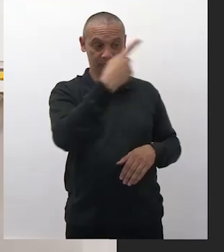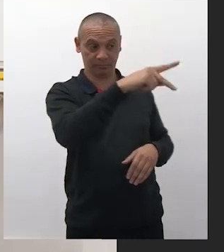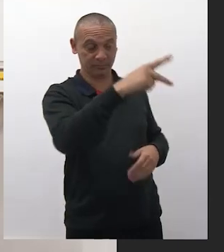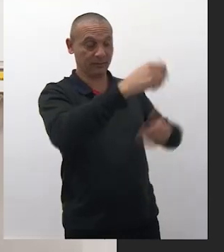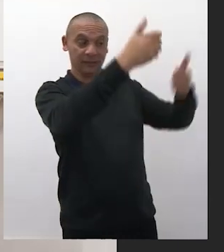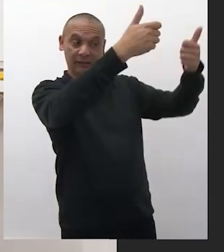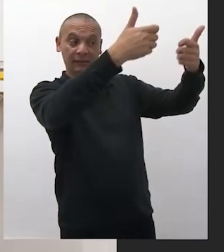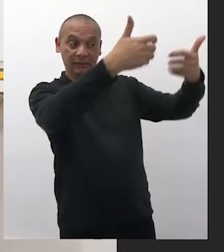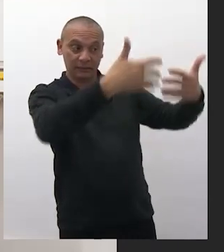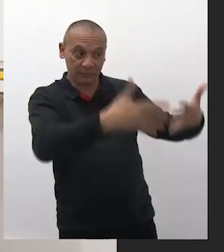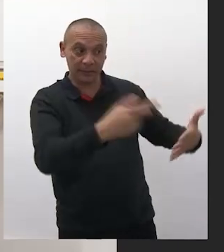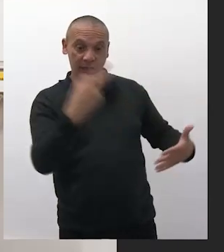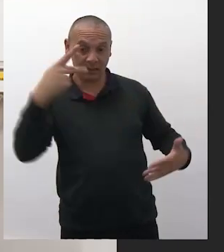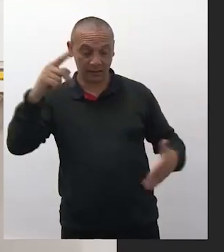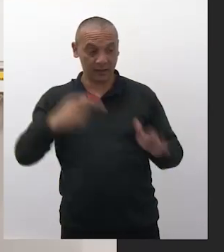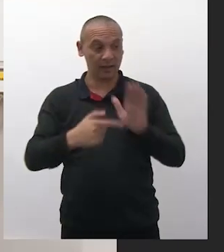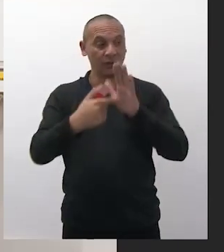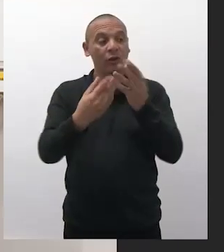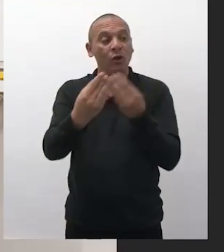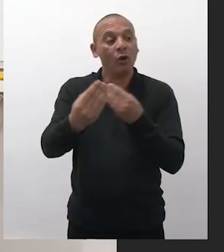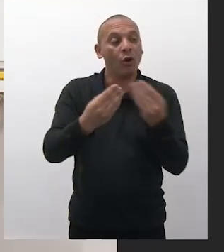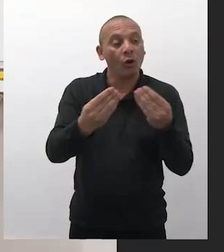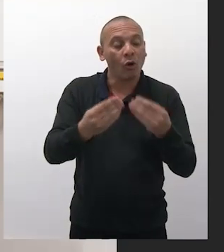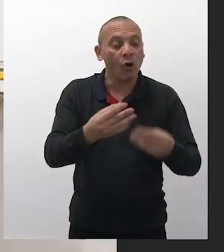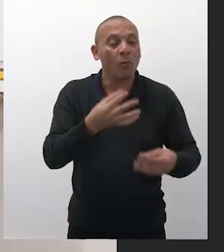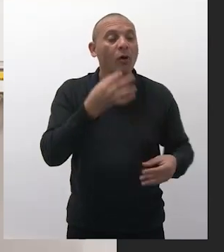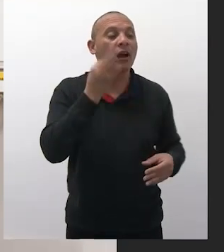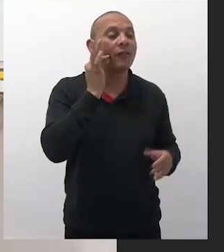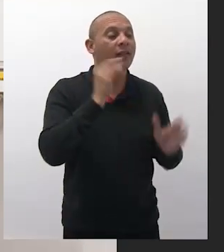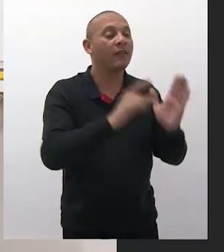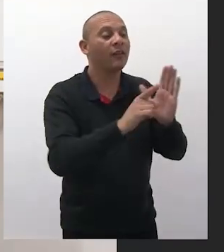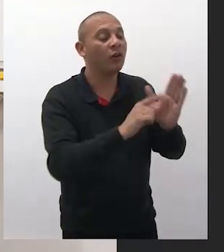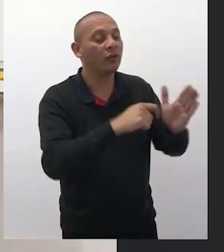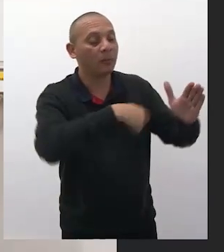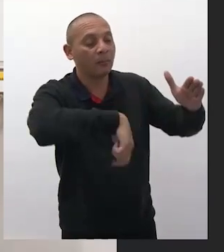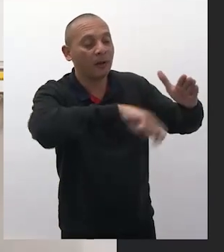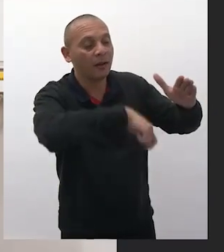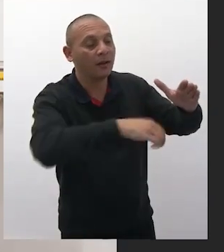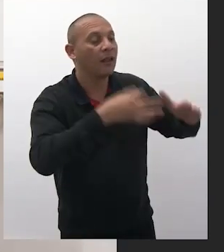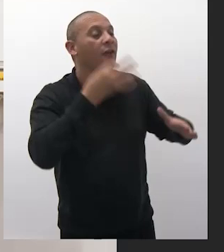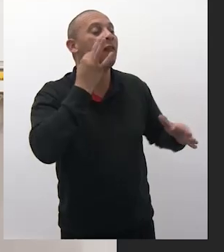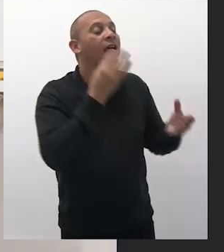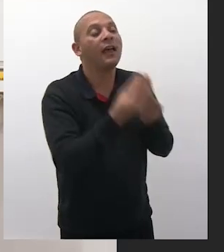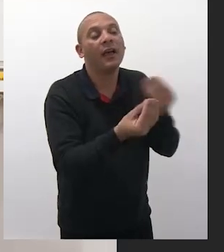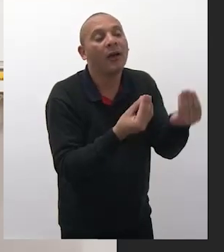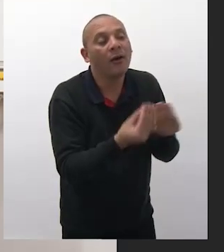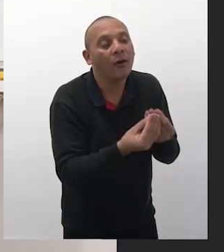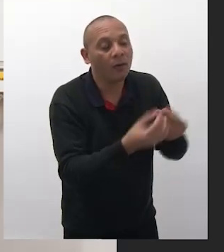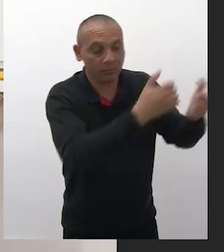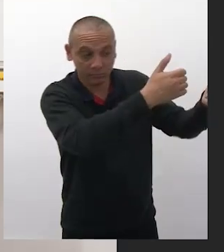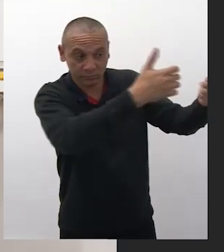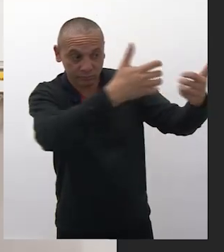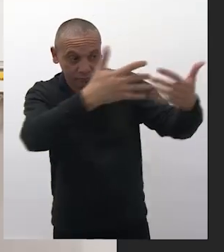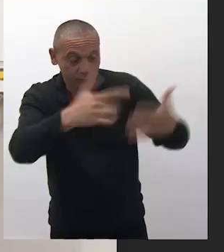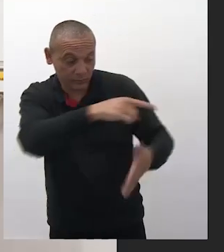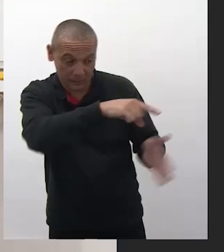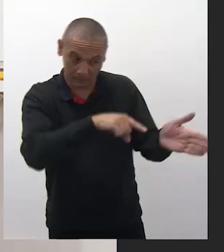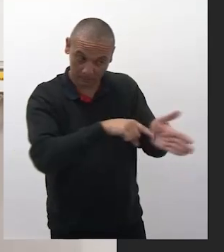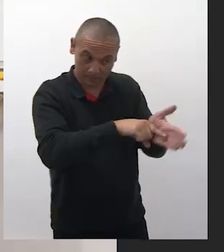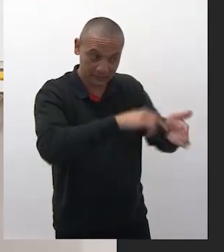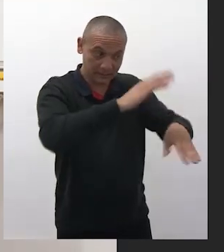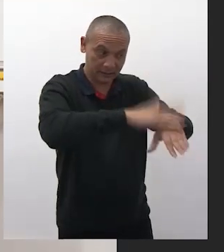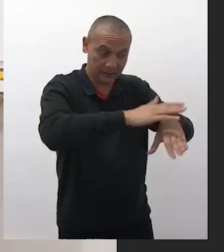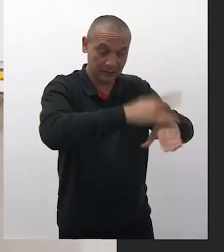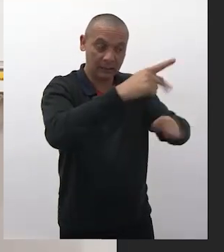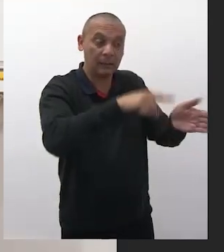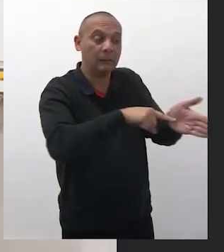vai explicar tudo como vai ser como serão essas receitas desses seus cafés, então você vai pesquisar,